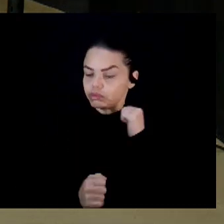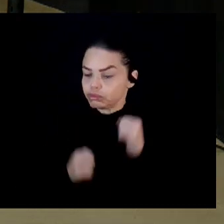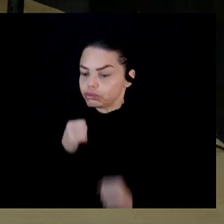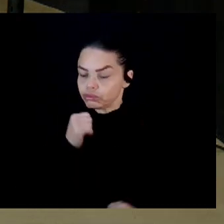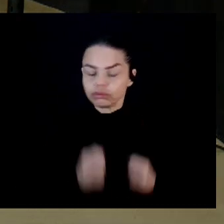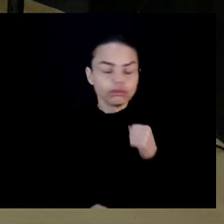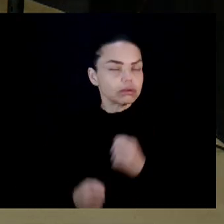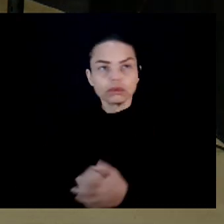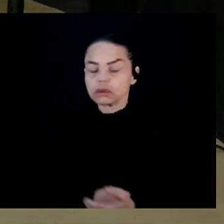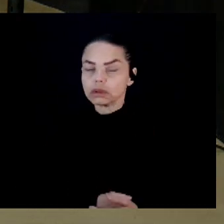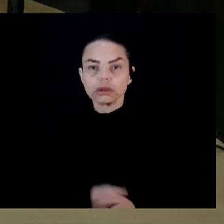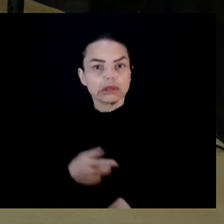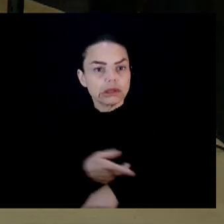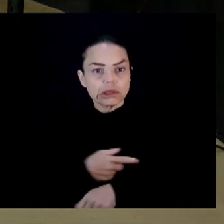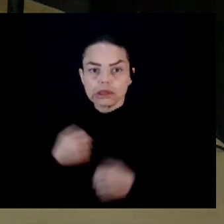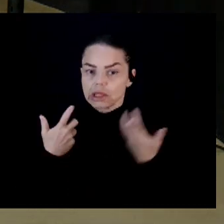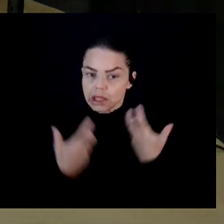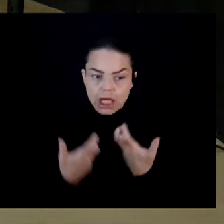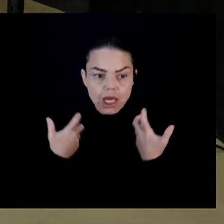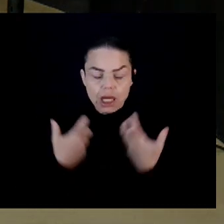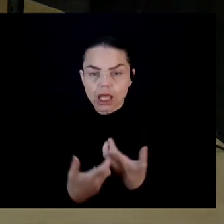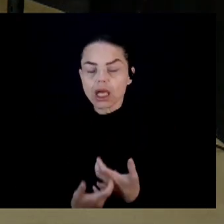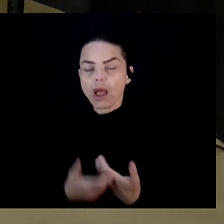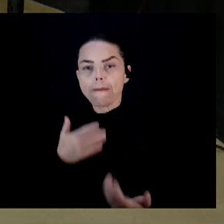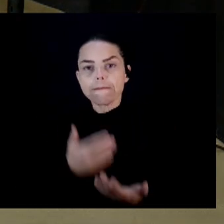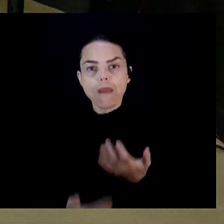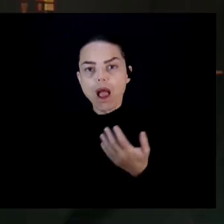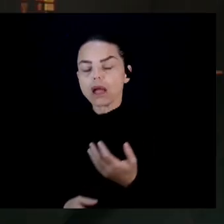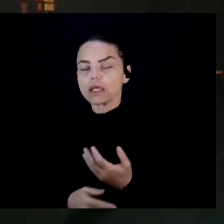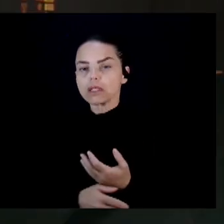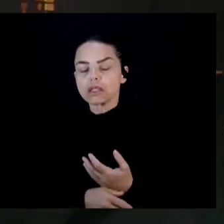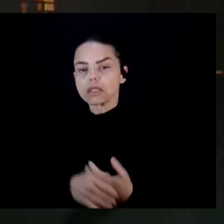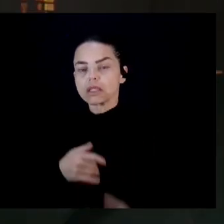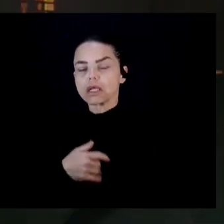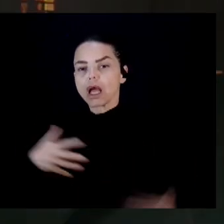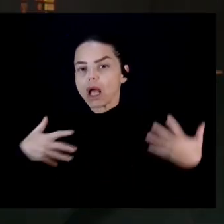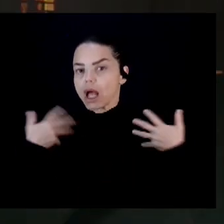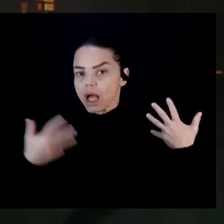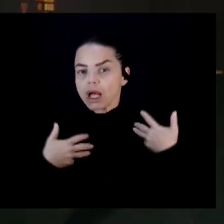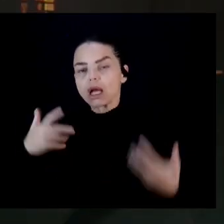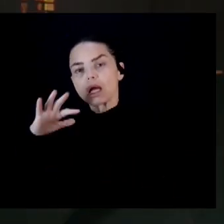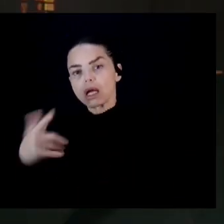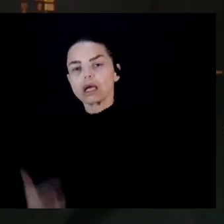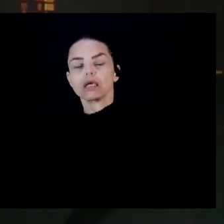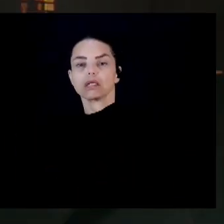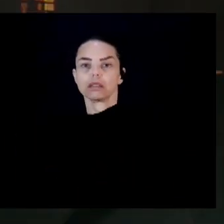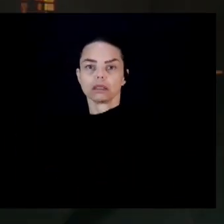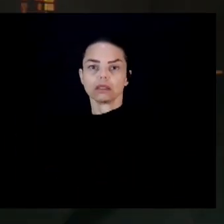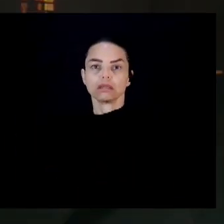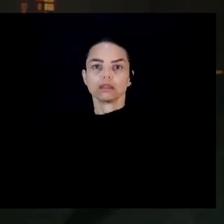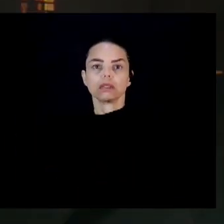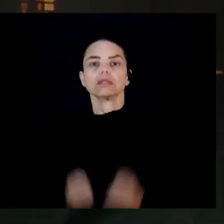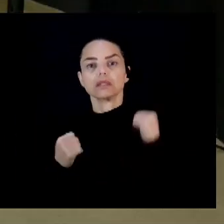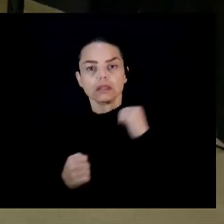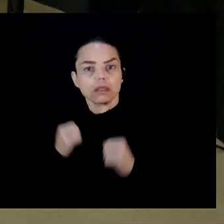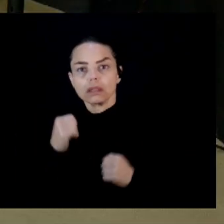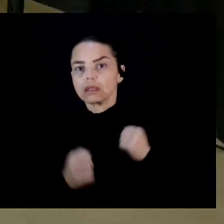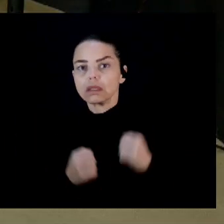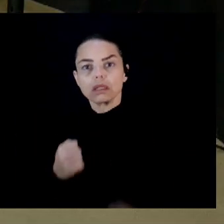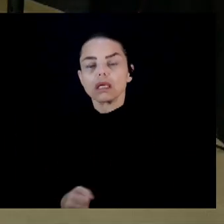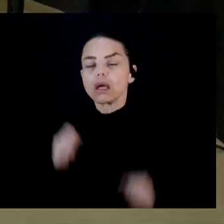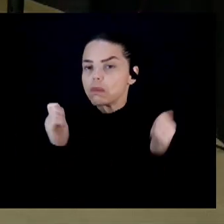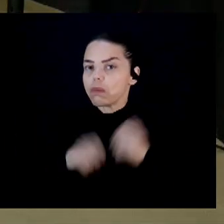buscar e perde a alegria de realizar aquela atividade física. Isso pode